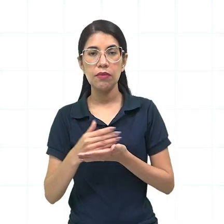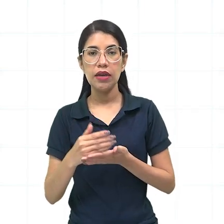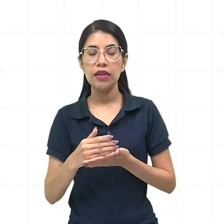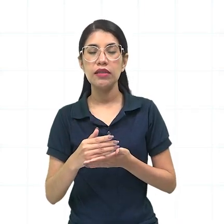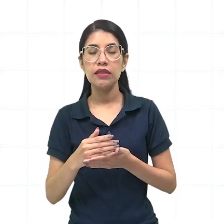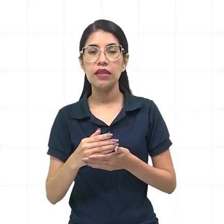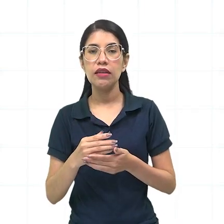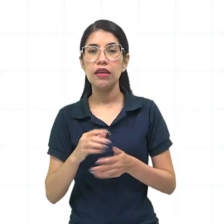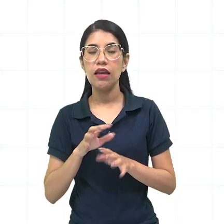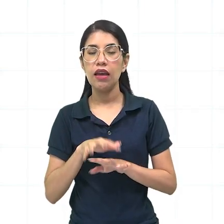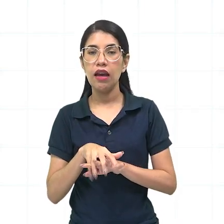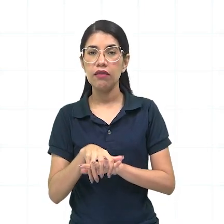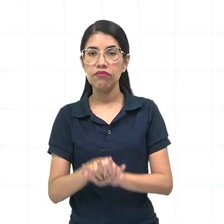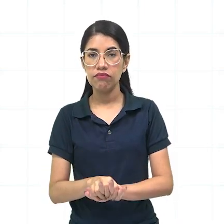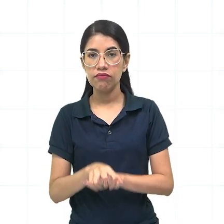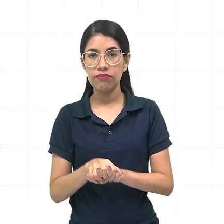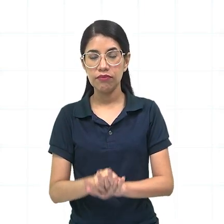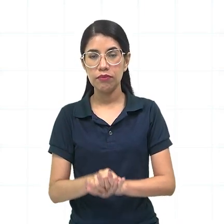a ressuscitação